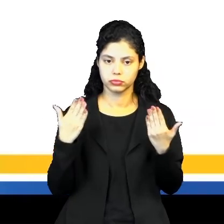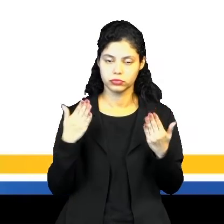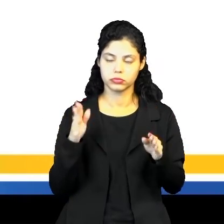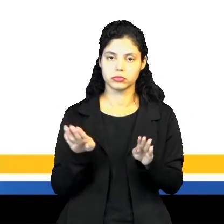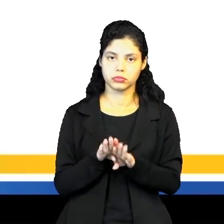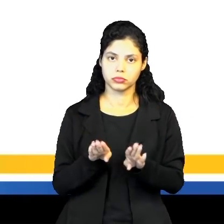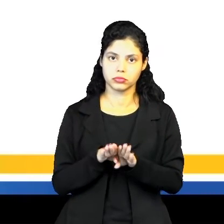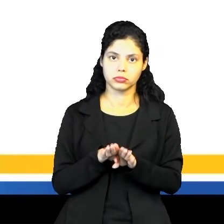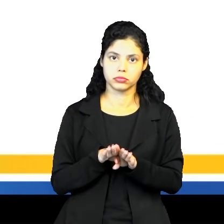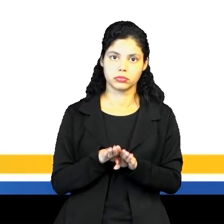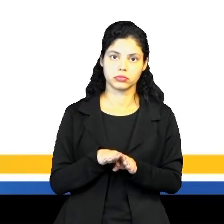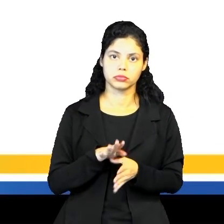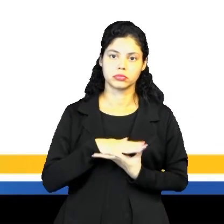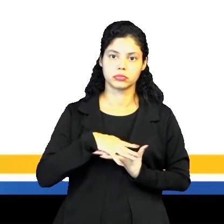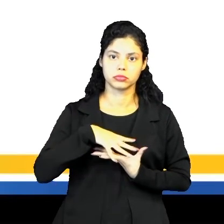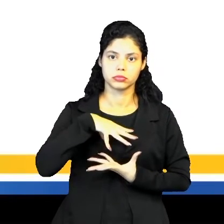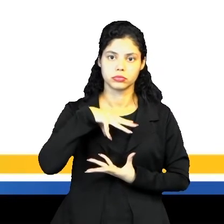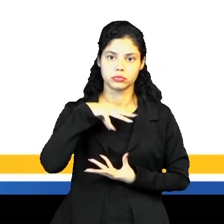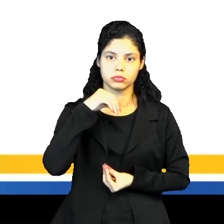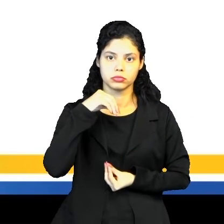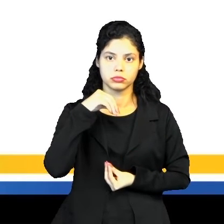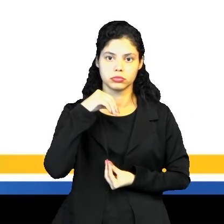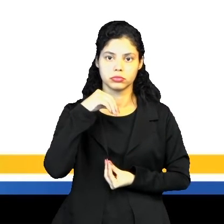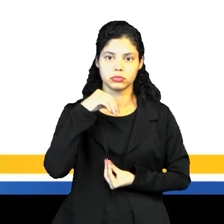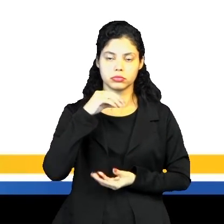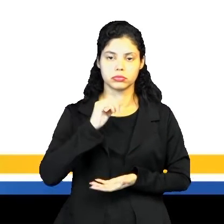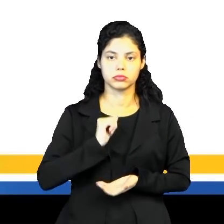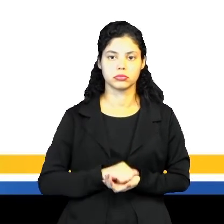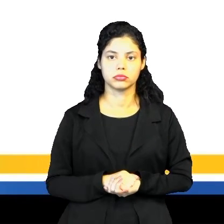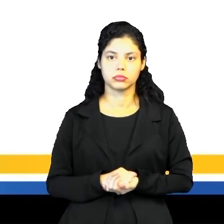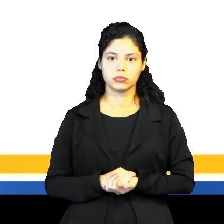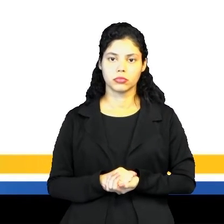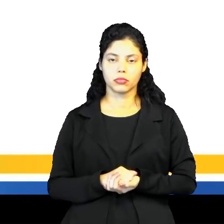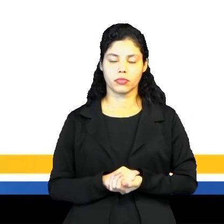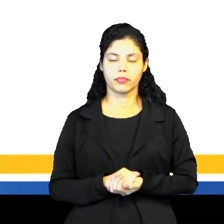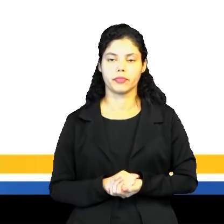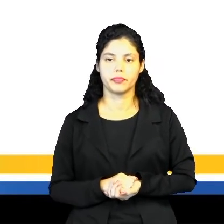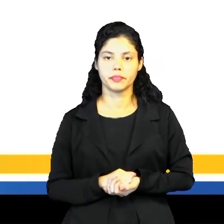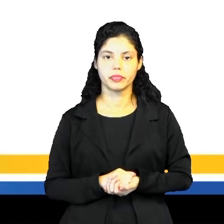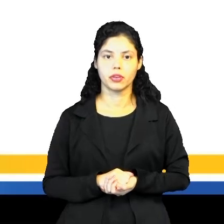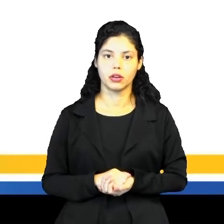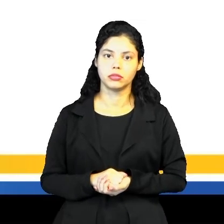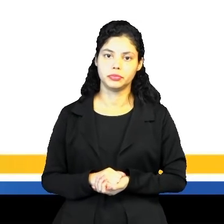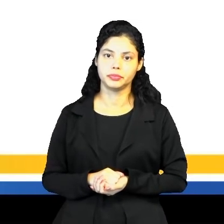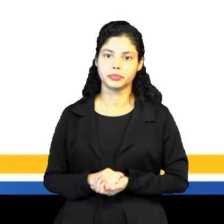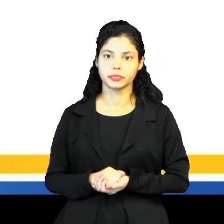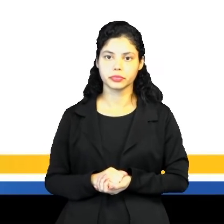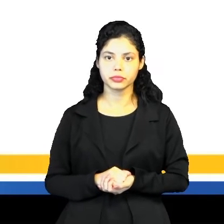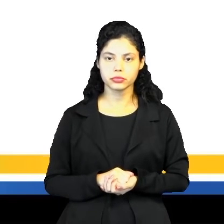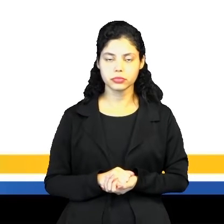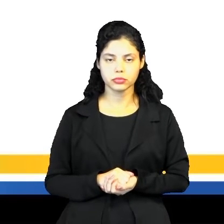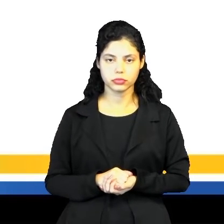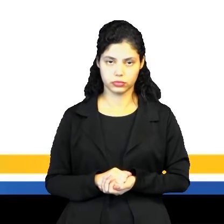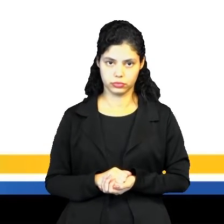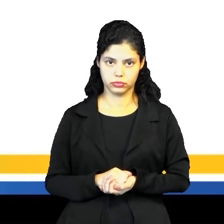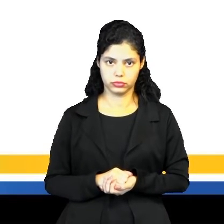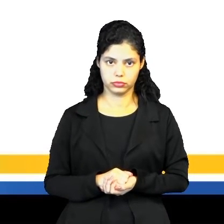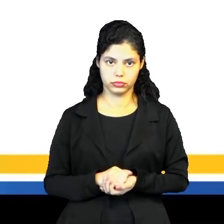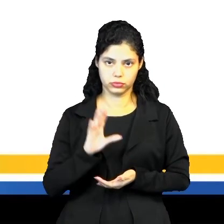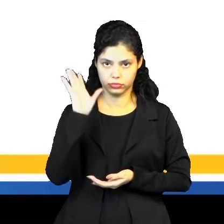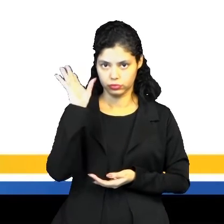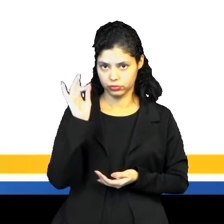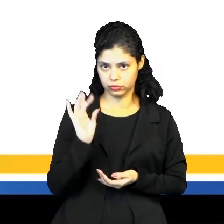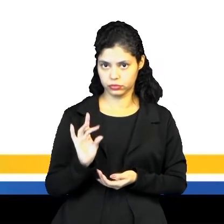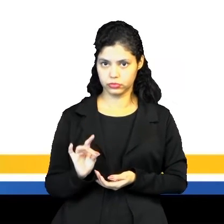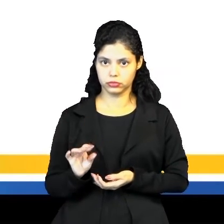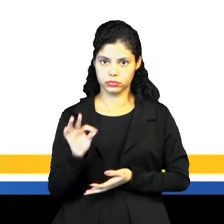associando também a sua alma, né, ao quão ele é submisso, tá? Então, ele vai